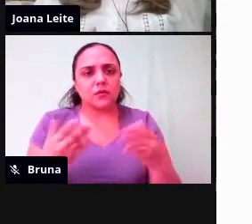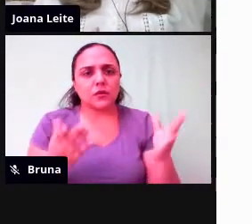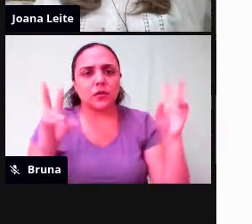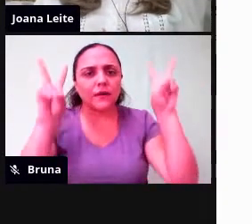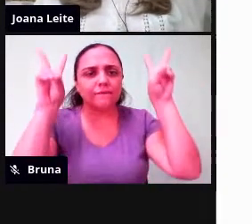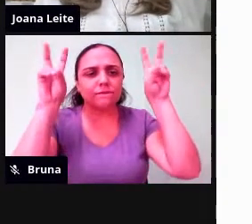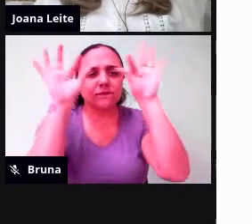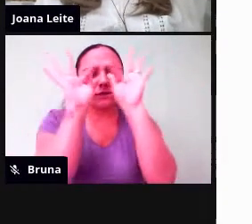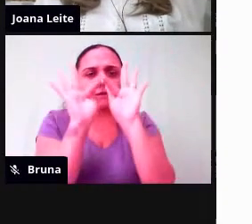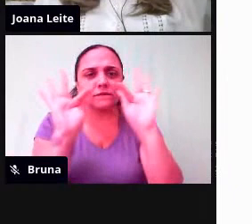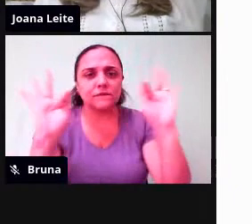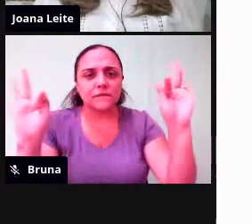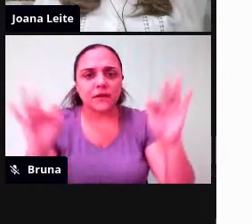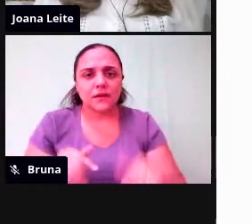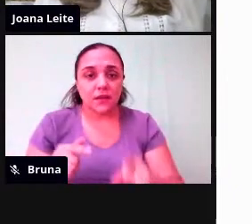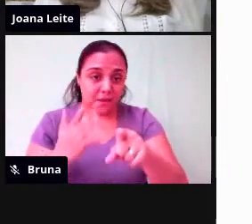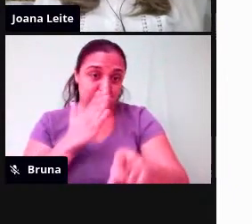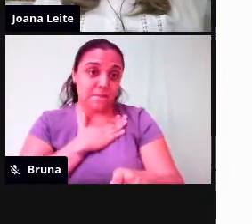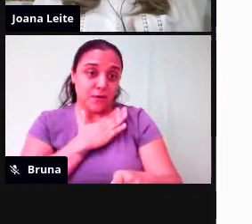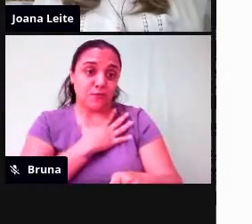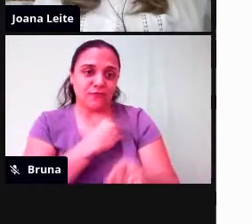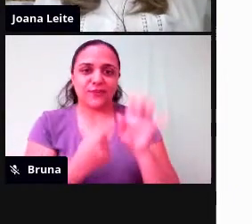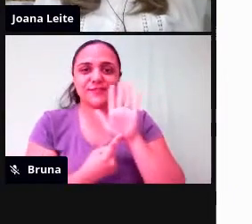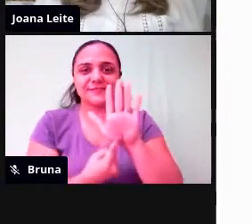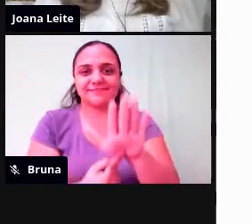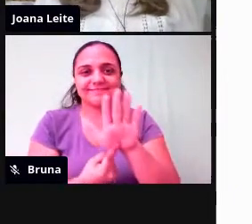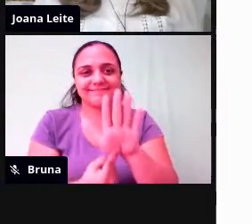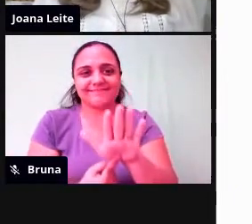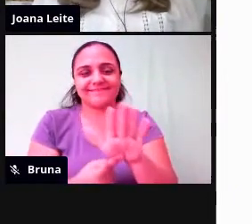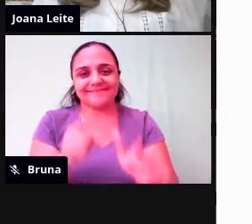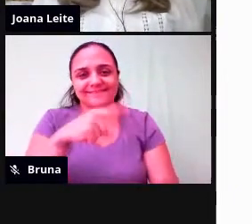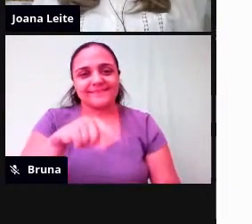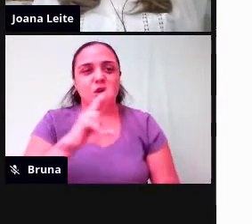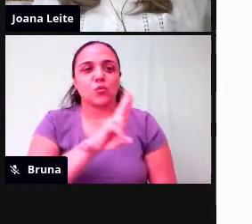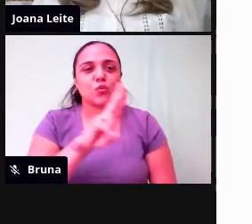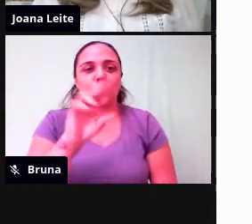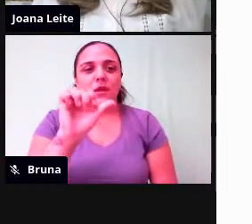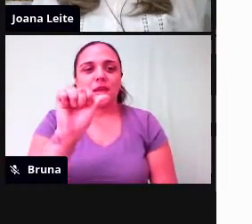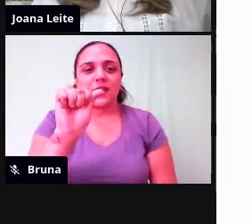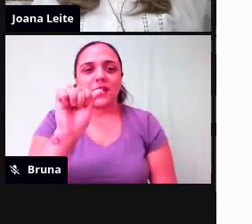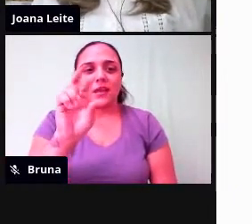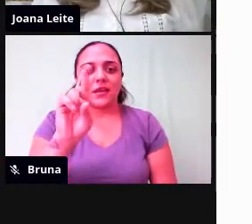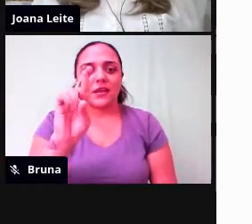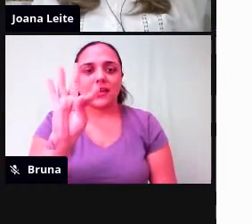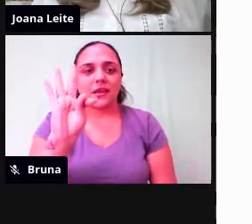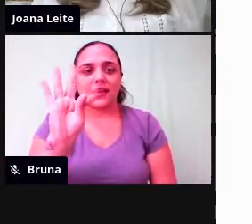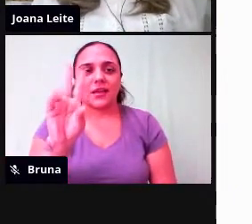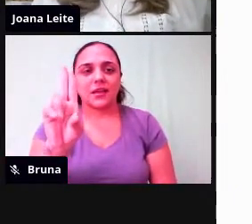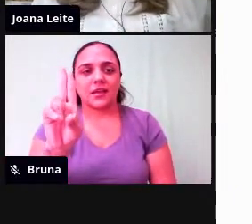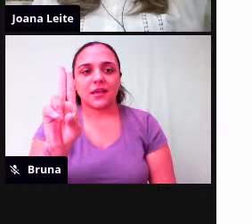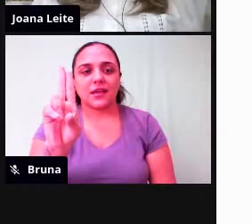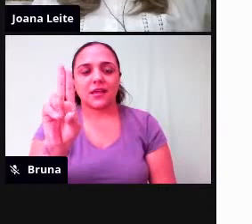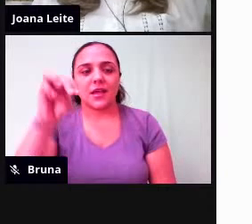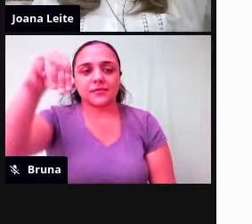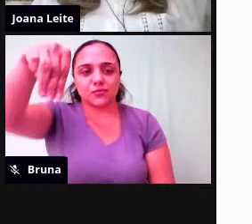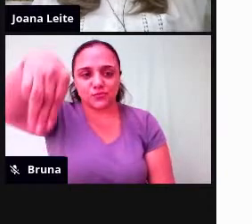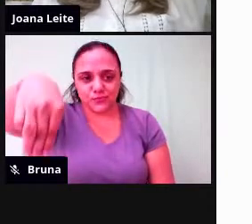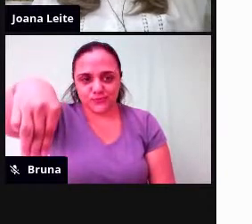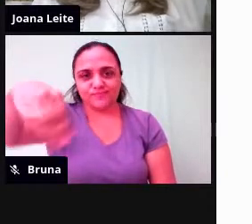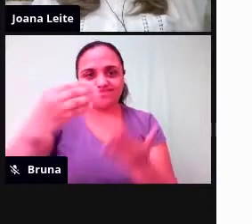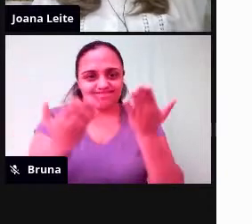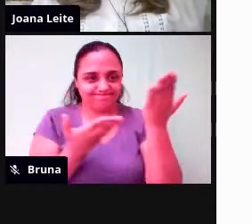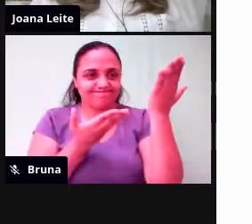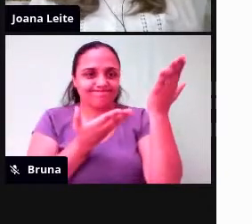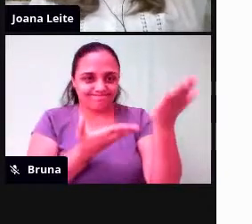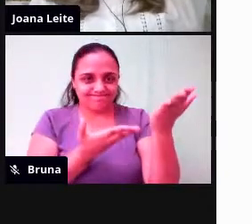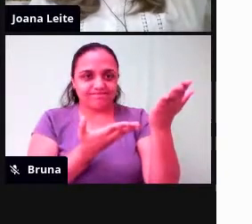né, esse aí é meu filho, pequeno, um pequenininho Arthur, então foi por ele. E hoje é por todos. Hoje